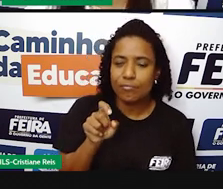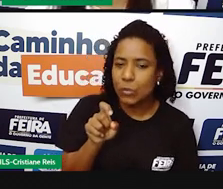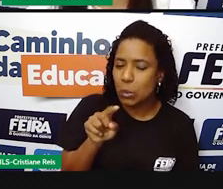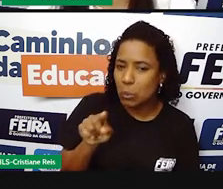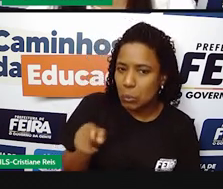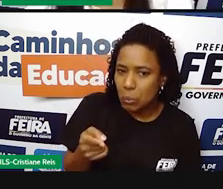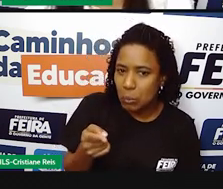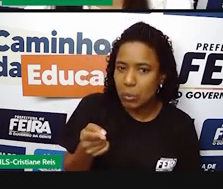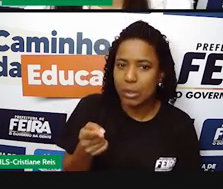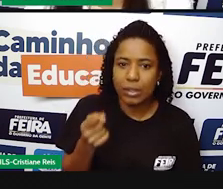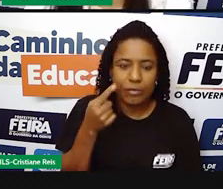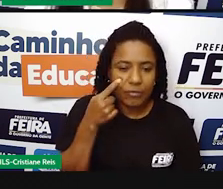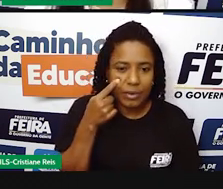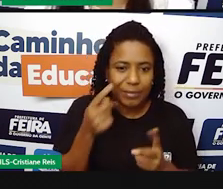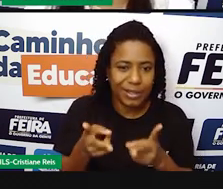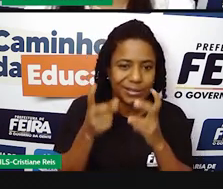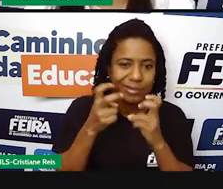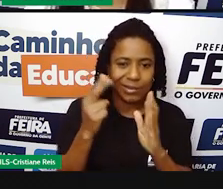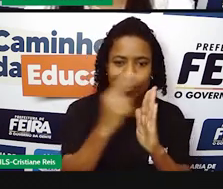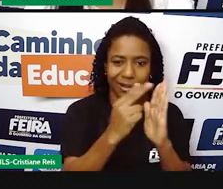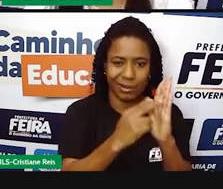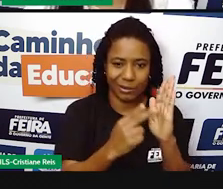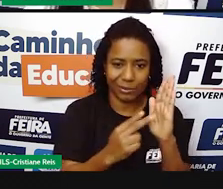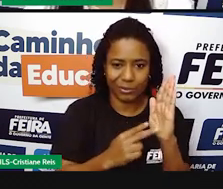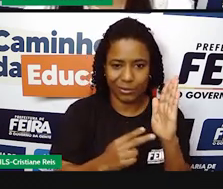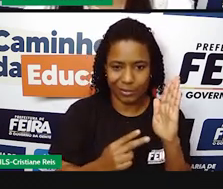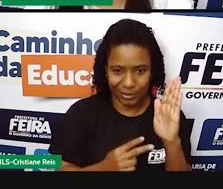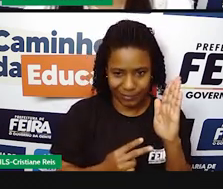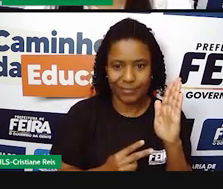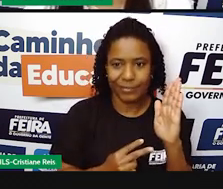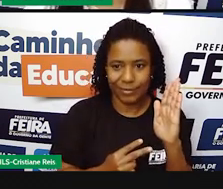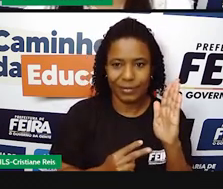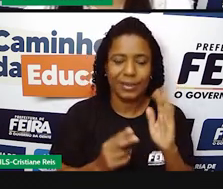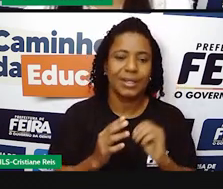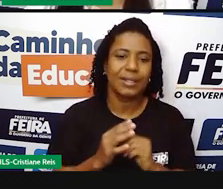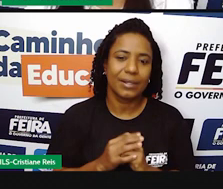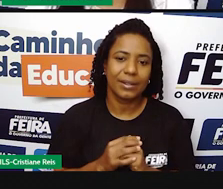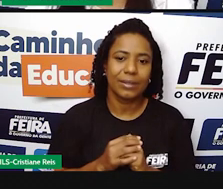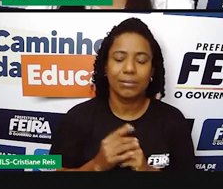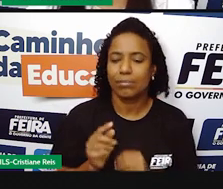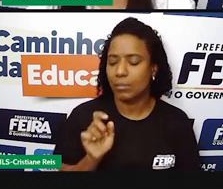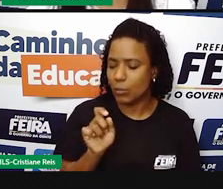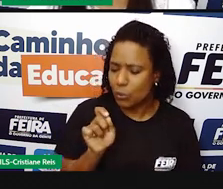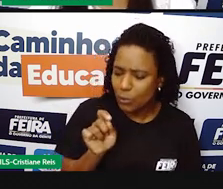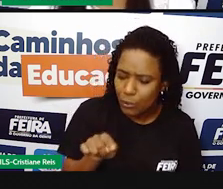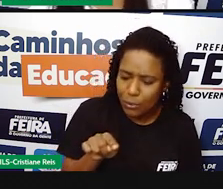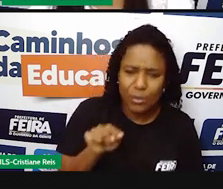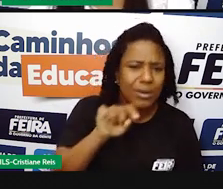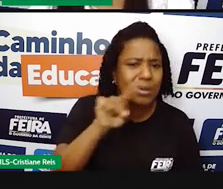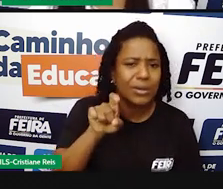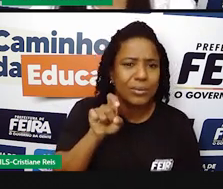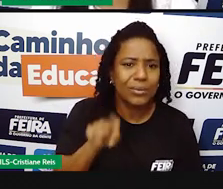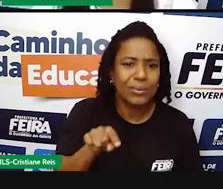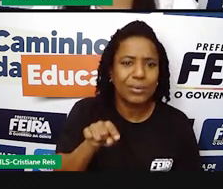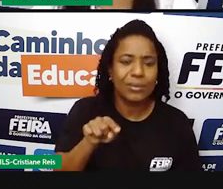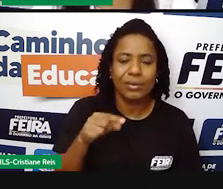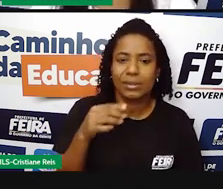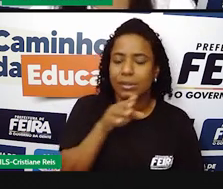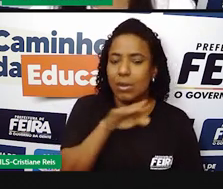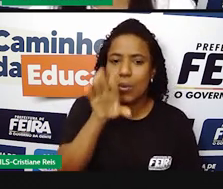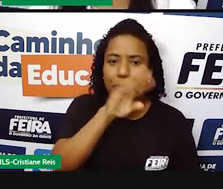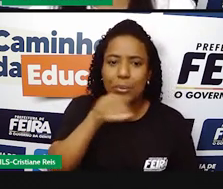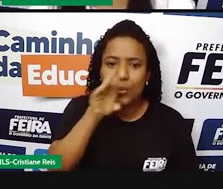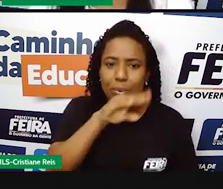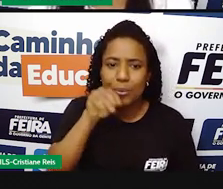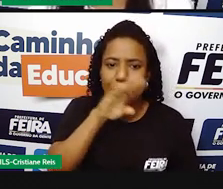pontuação quando a gente vai fazer a leitura. Então, a pontuação, embora a gente, quando a gente faz a leitura, né, quando a gente oraliza um